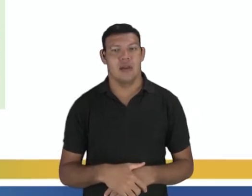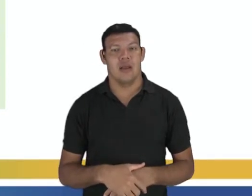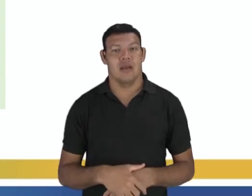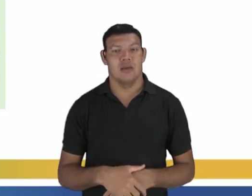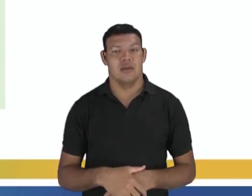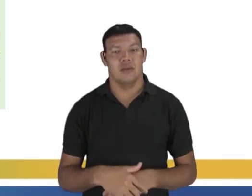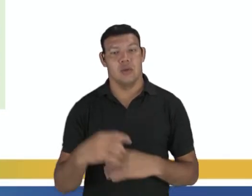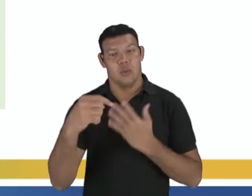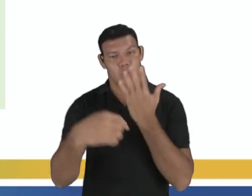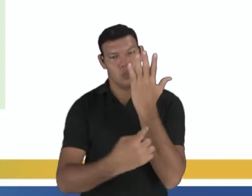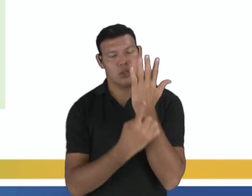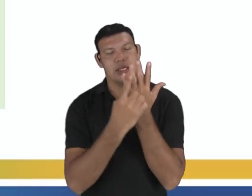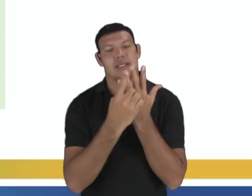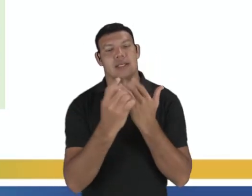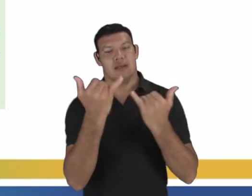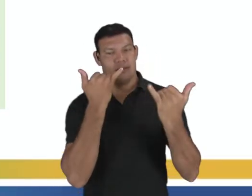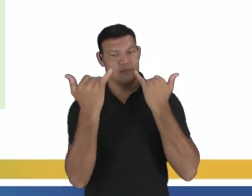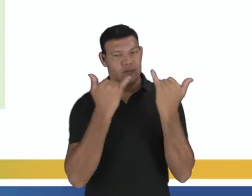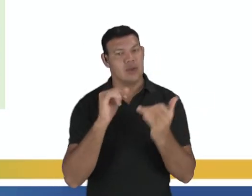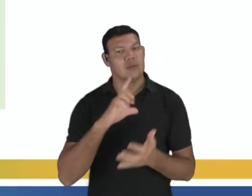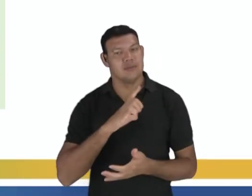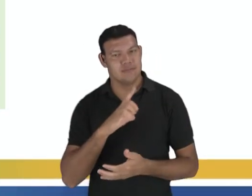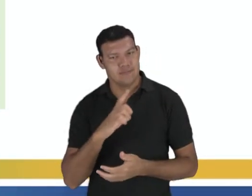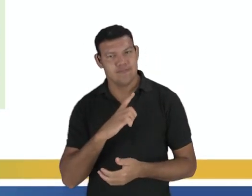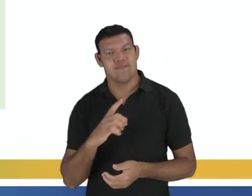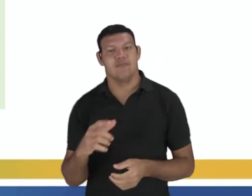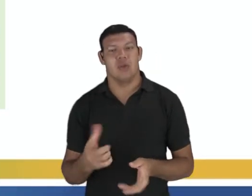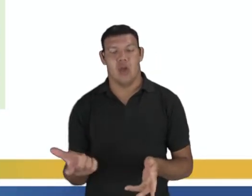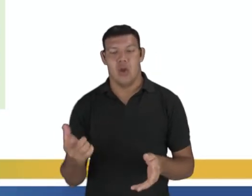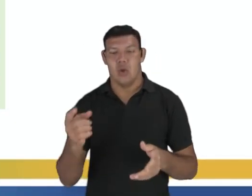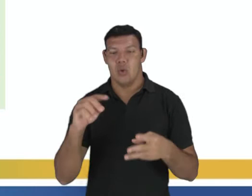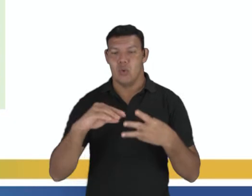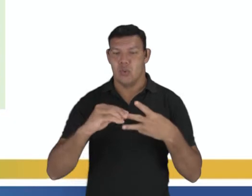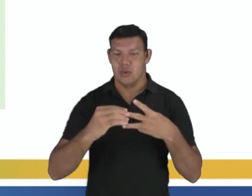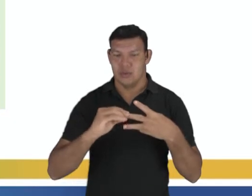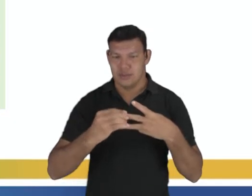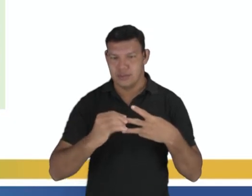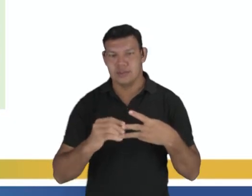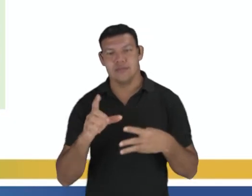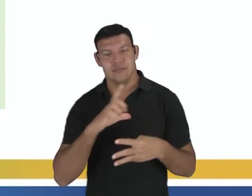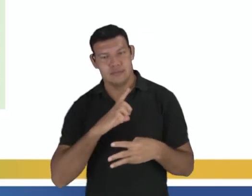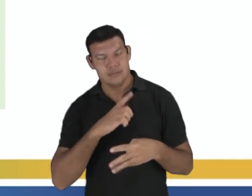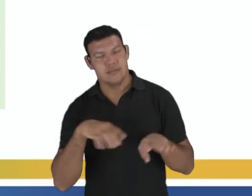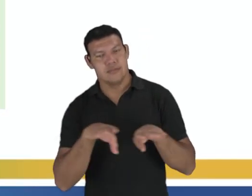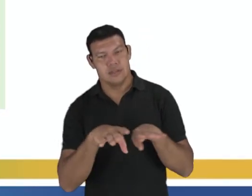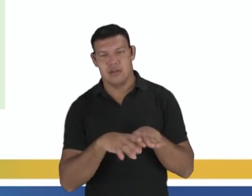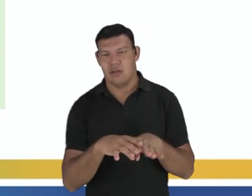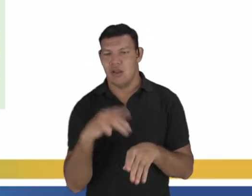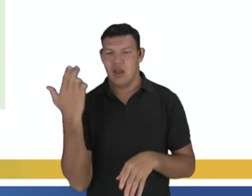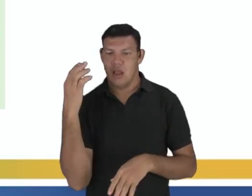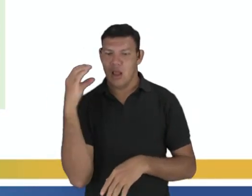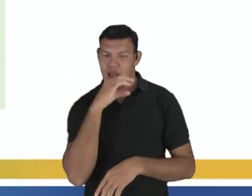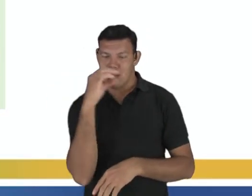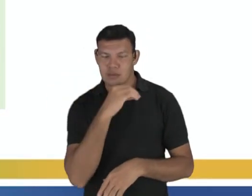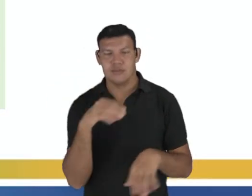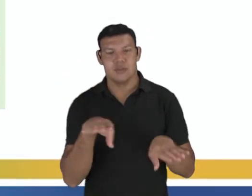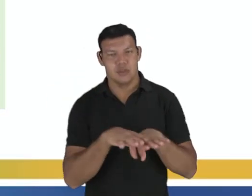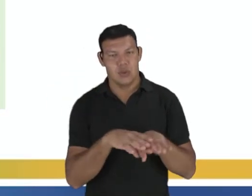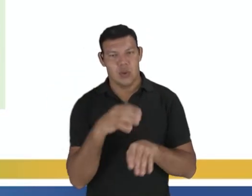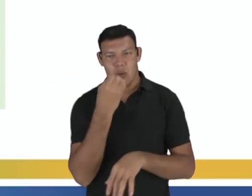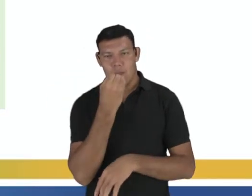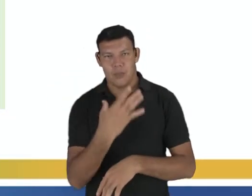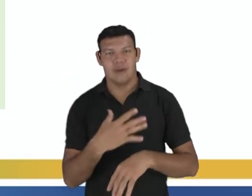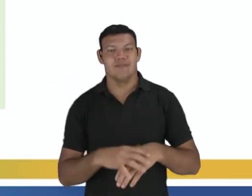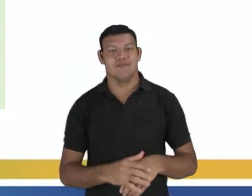sistema imunológico já tem informação sobre ele e já tem anticorpos prontos para ele. Então a resposta imunológica vai ser mais rápida e mais eficiente,